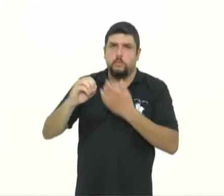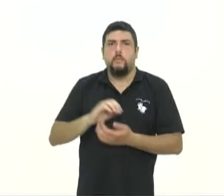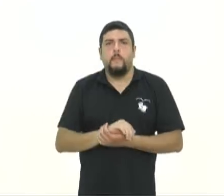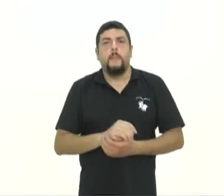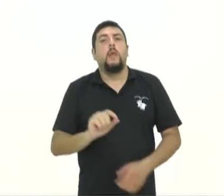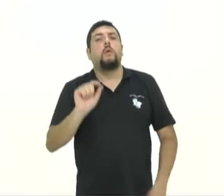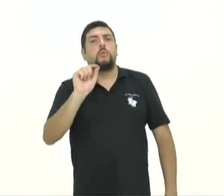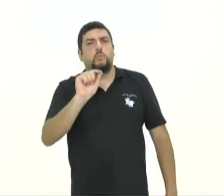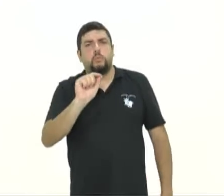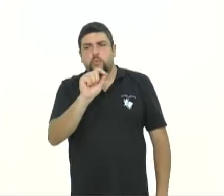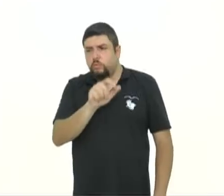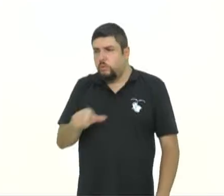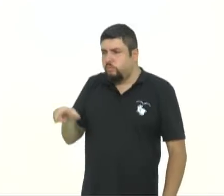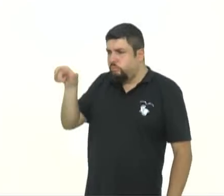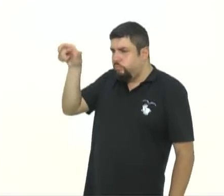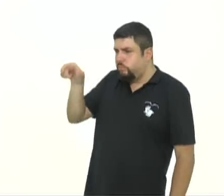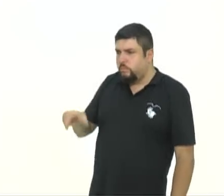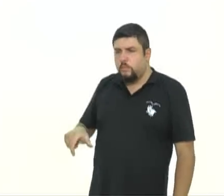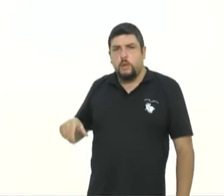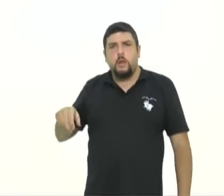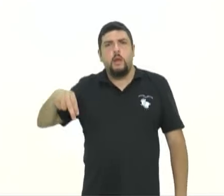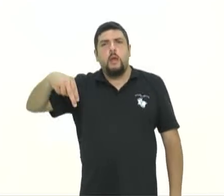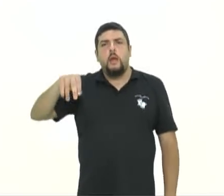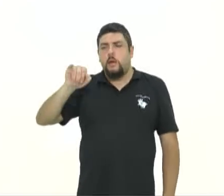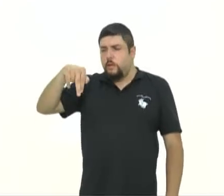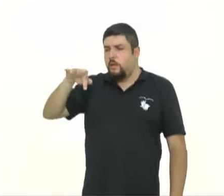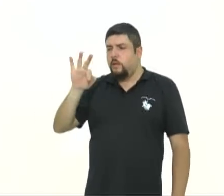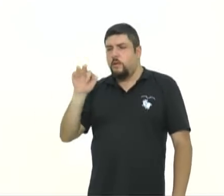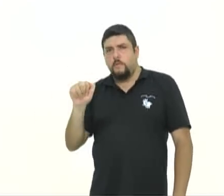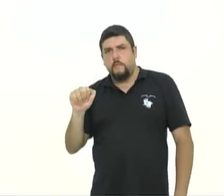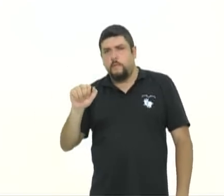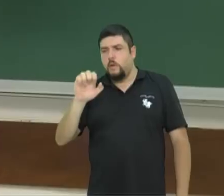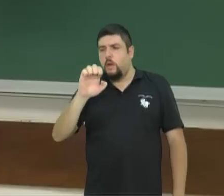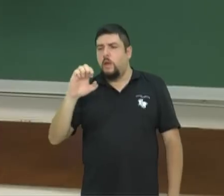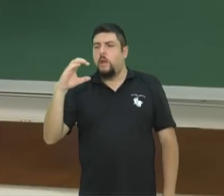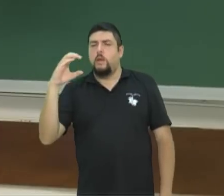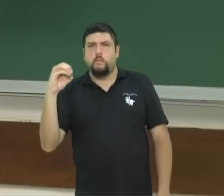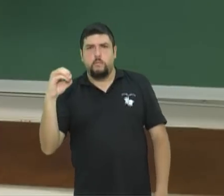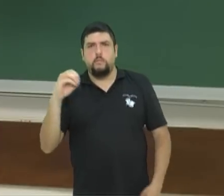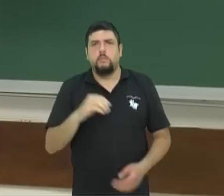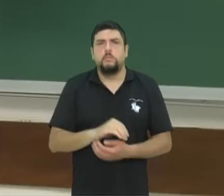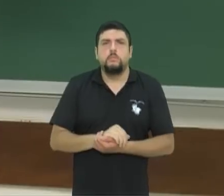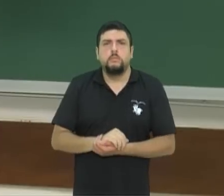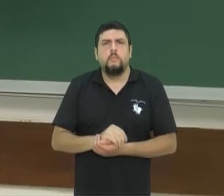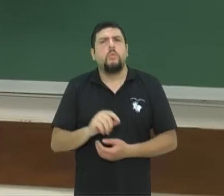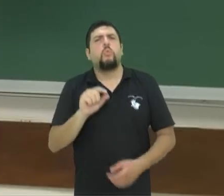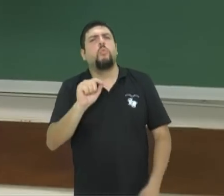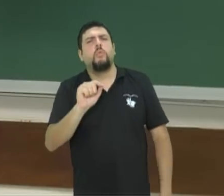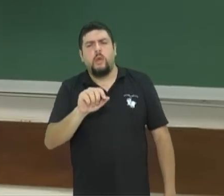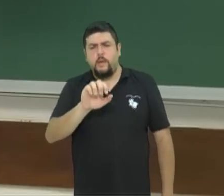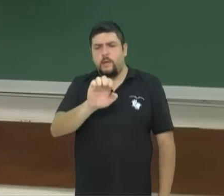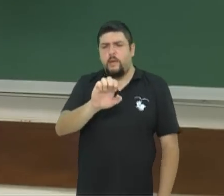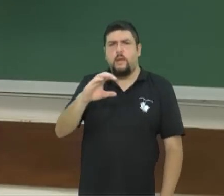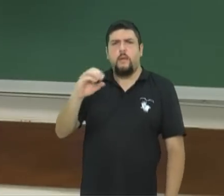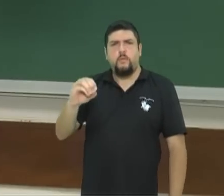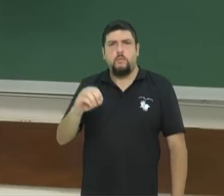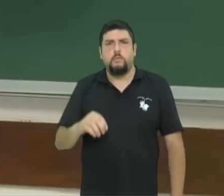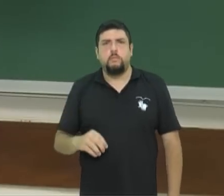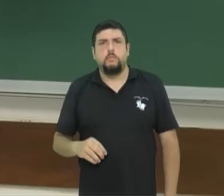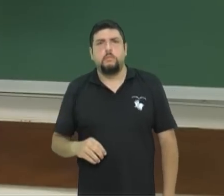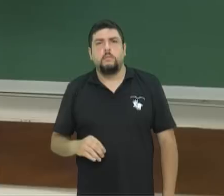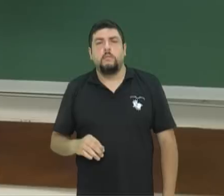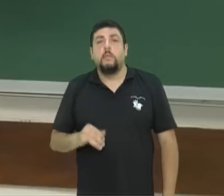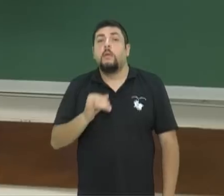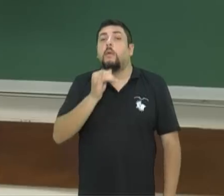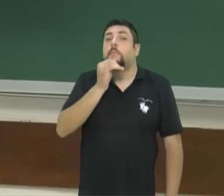Eco, né? E a gente tem uma lenda de eco, né? O que é um eco? Quando a pessoa fala, pronuncia